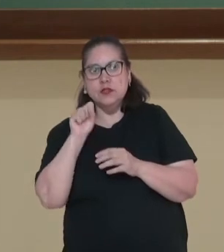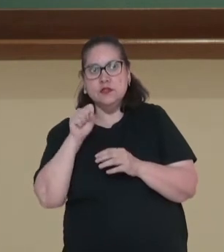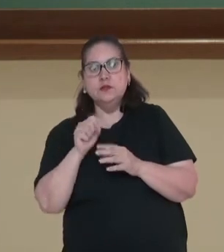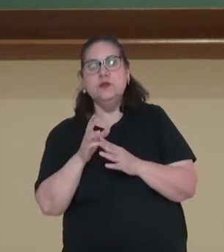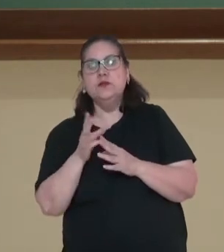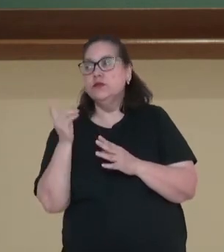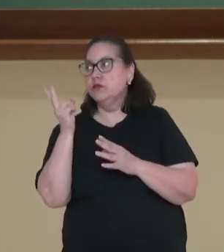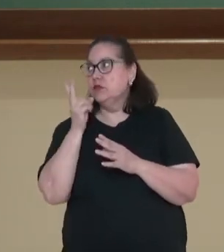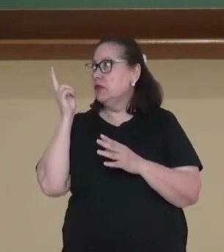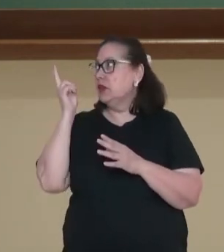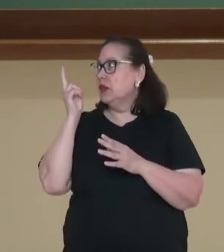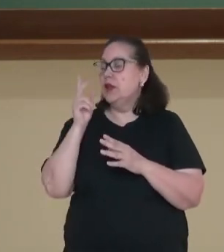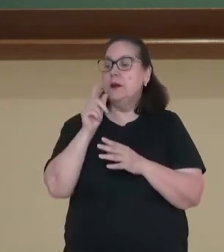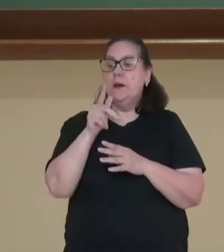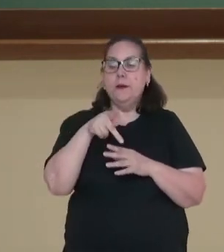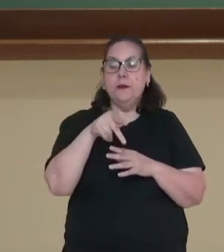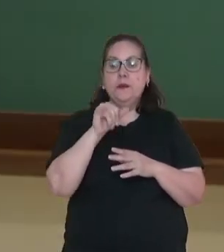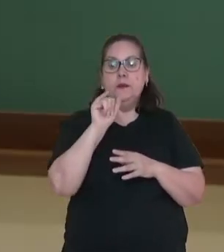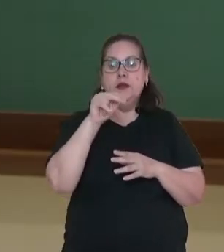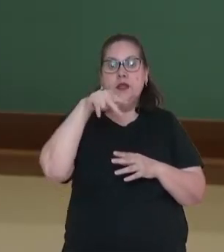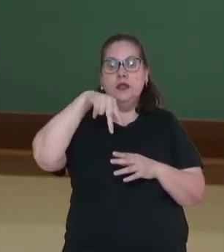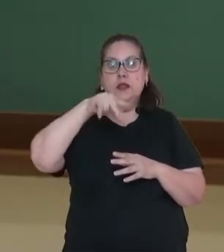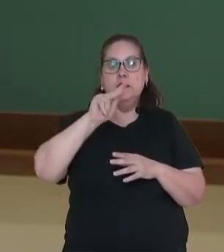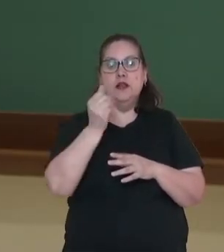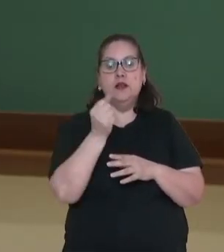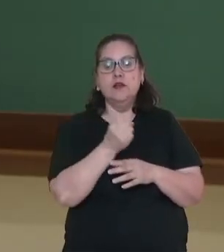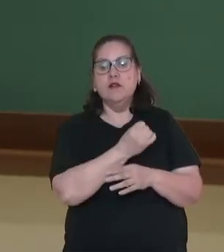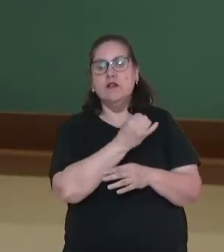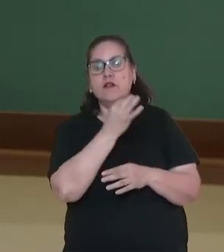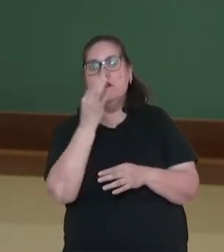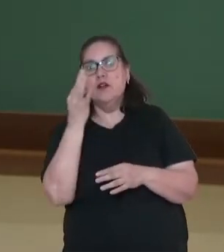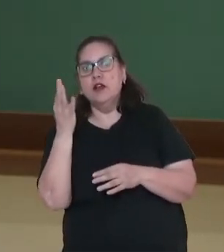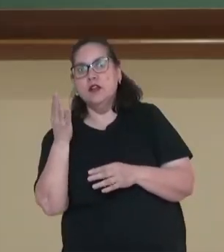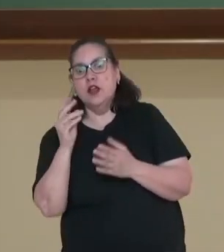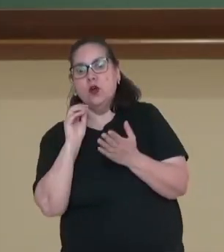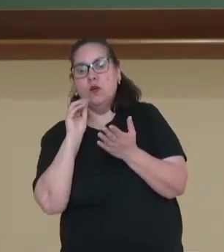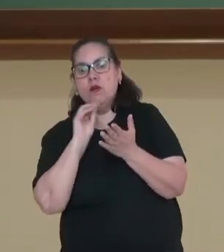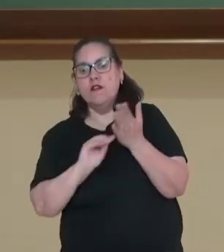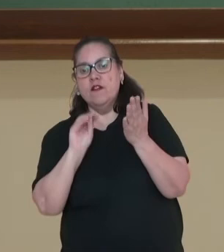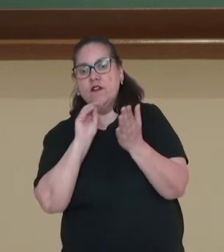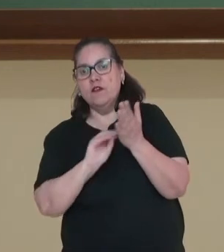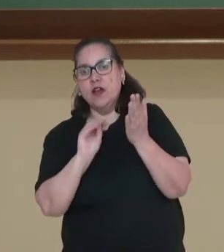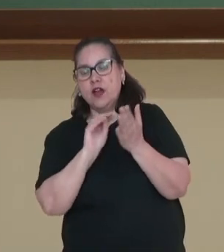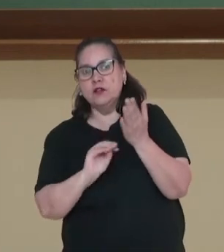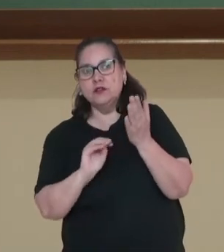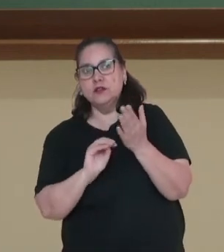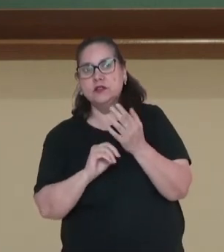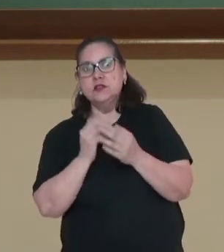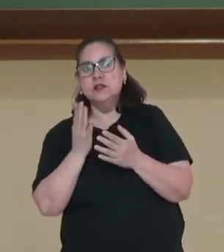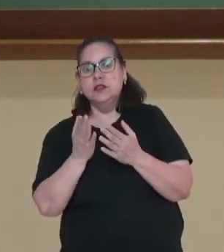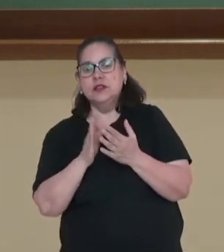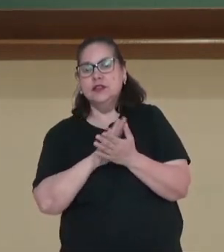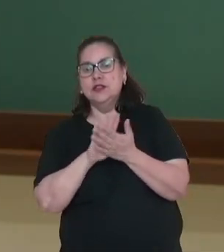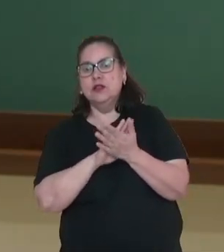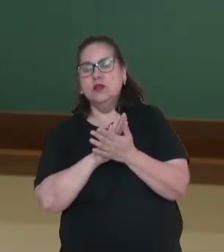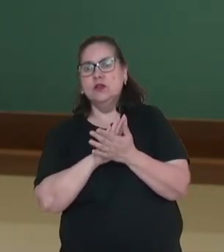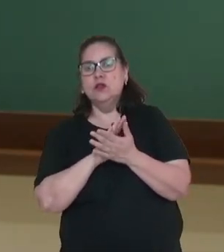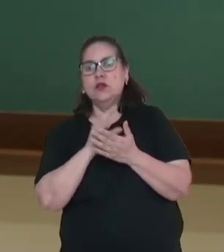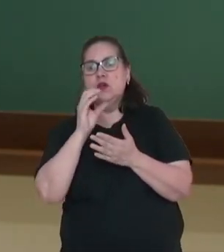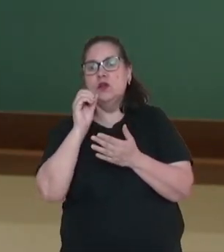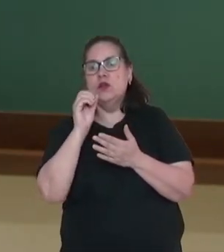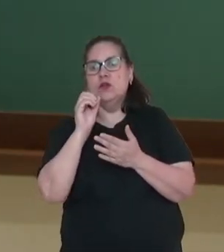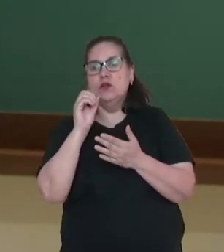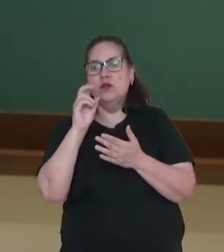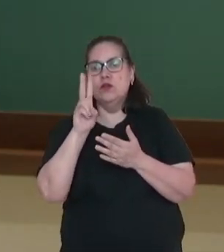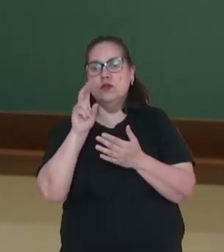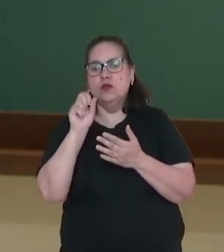informação, tá? Na pinha, a gente tem vários pinhões e algumas falhas. Essas falhas nada mais são do que óvulos que não